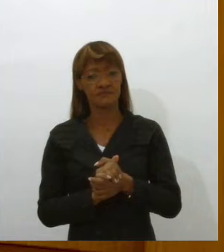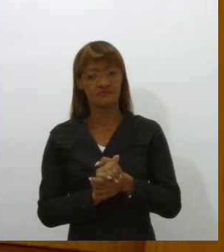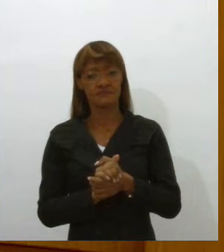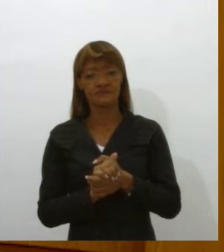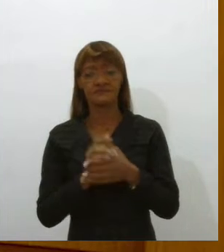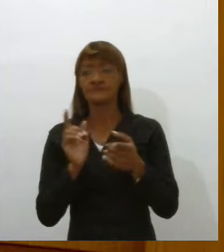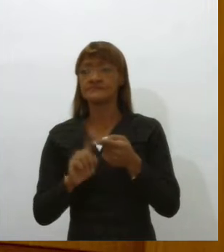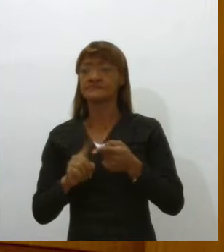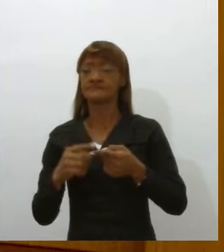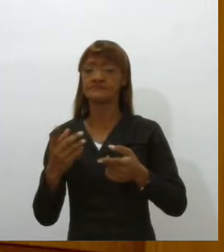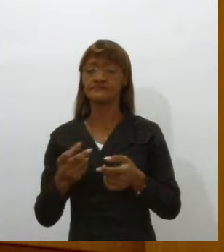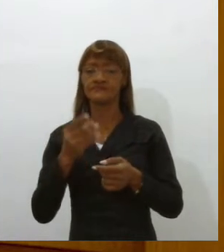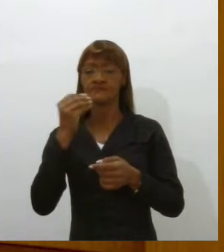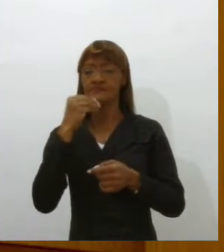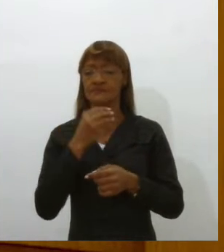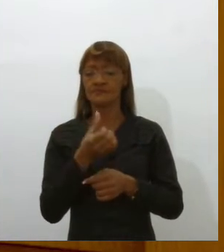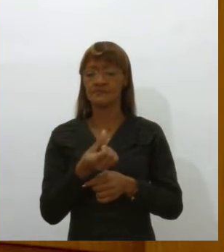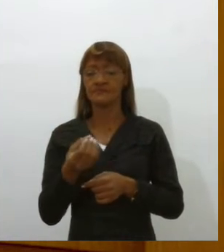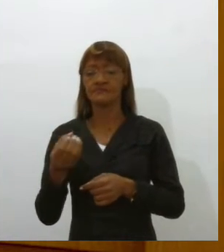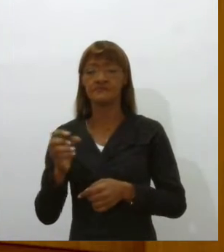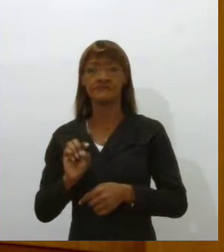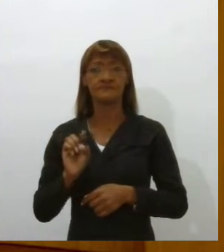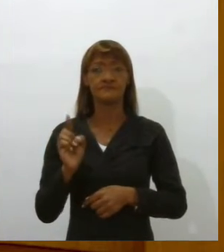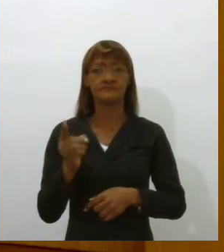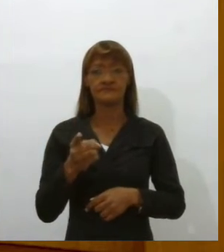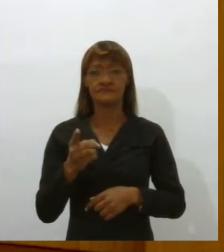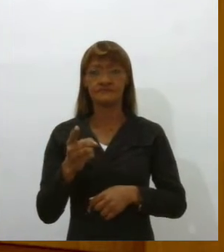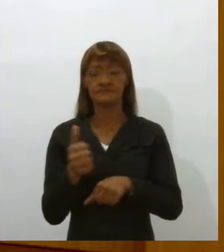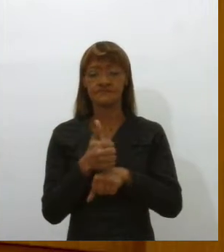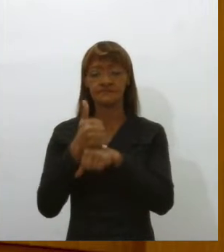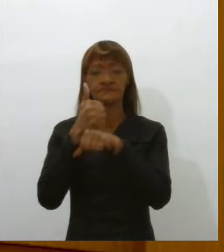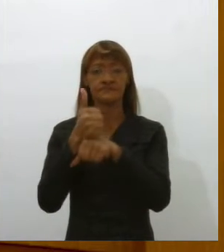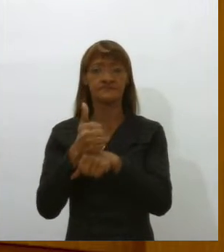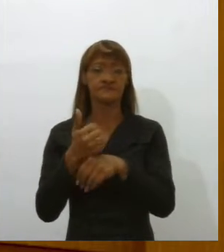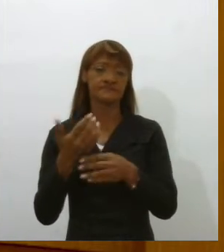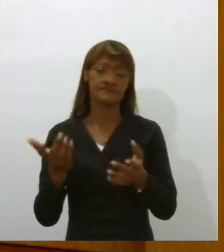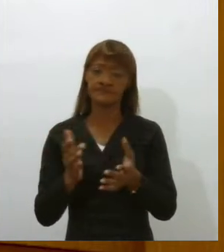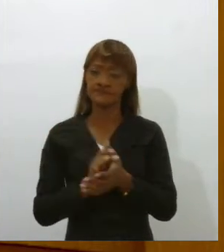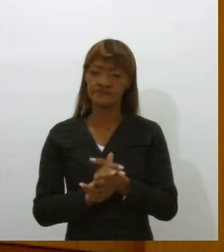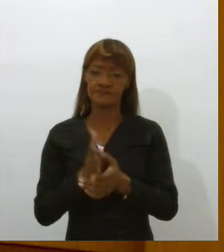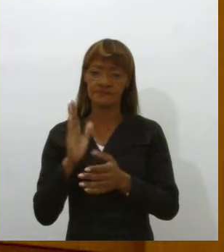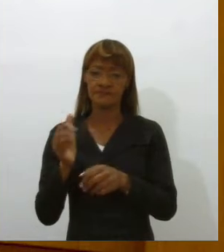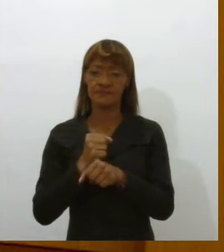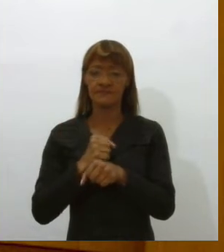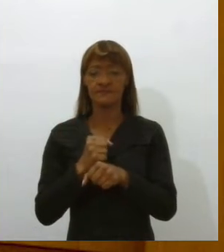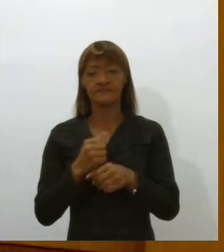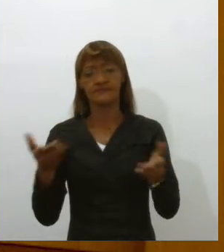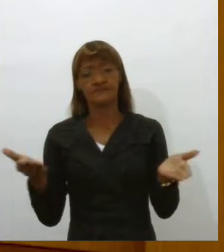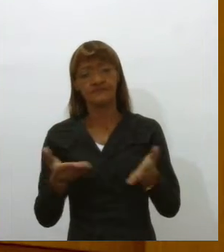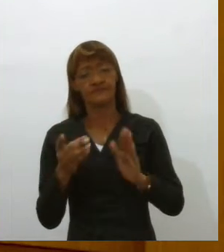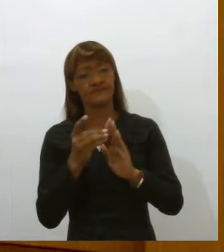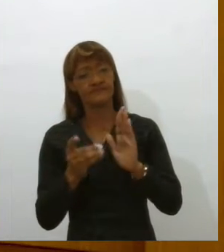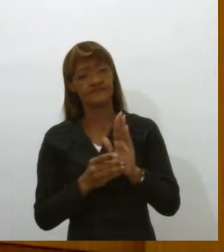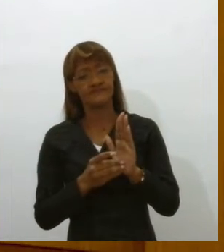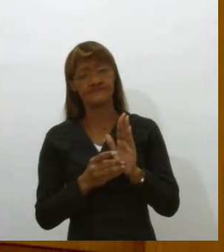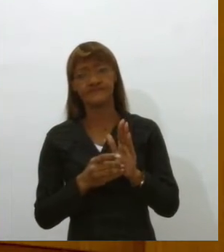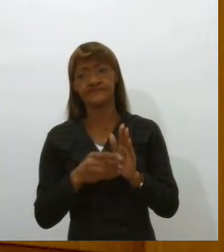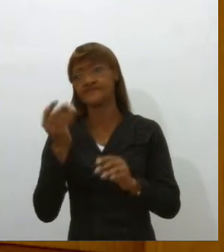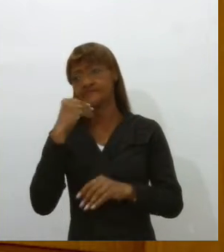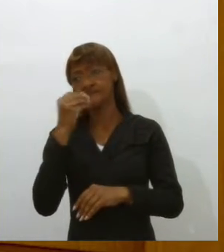fragilidade 600 mil corretores de imóveis, uma profissão regulamentada há bastante tempo, e com esse decreto fica totalmente fragilizado. Eu quero